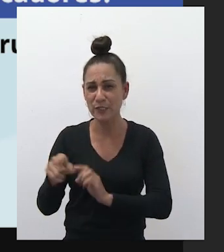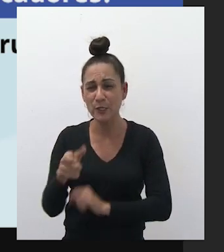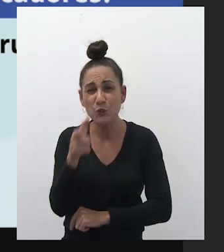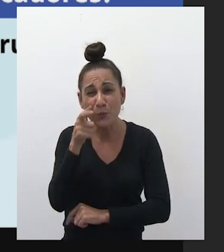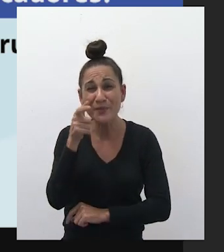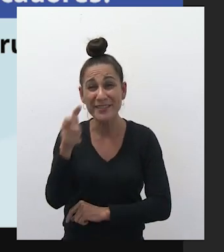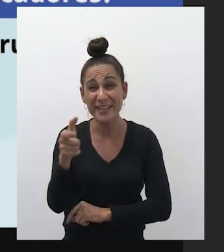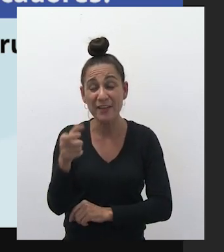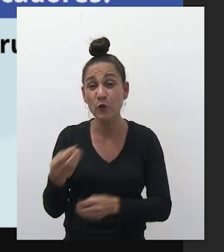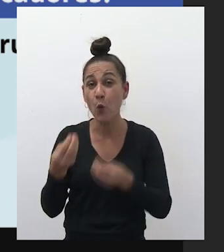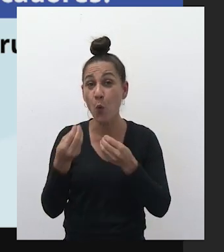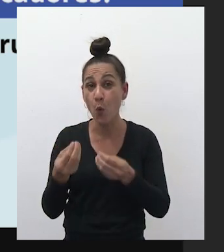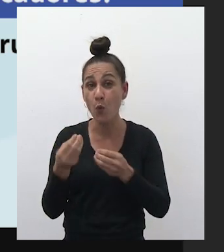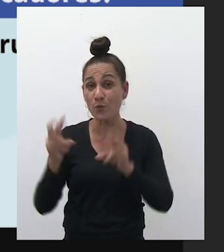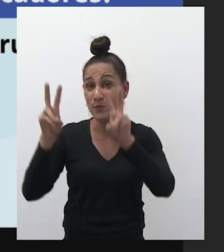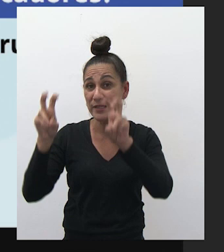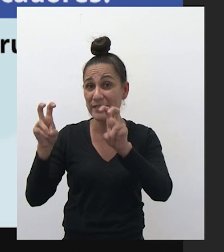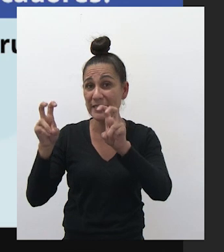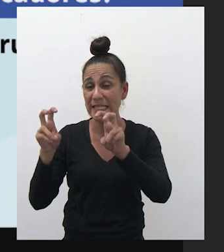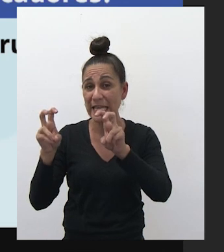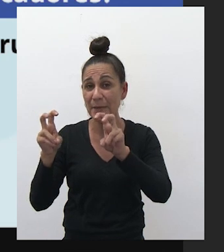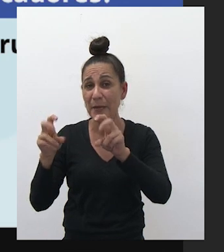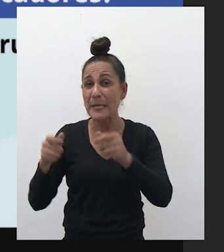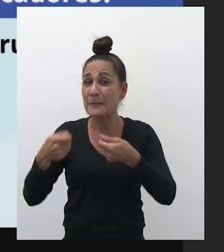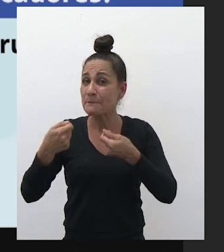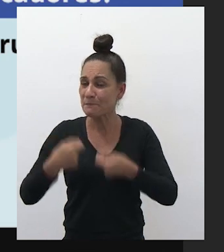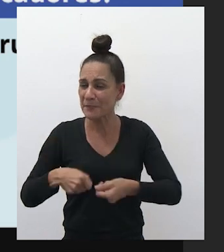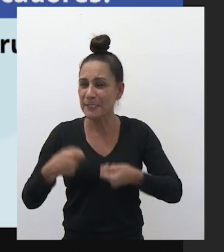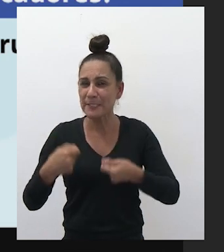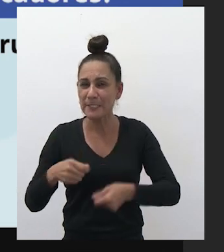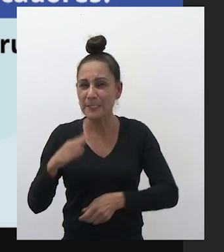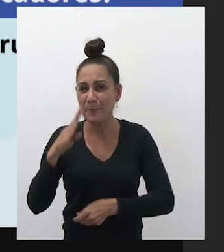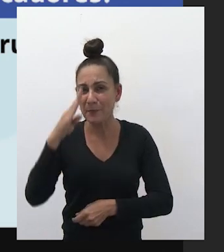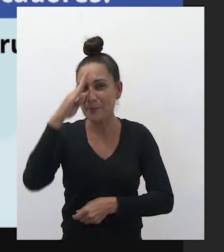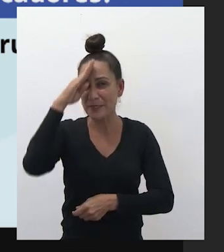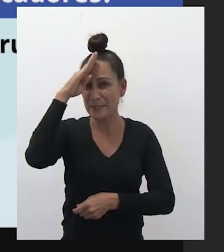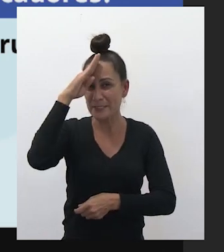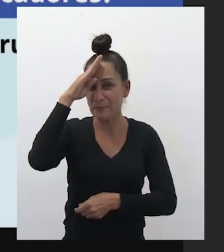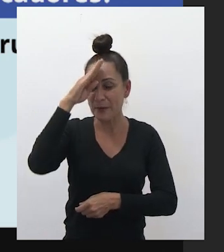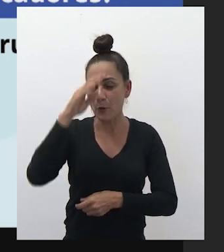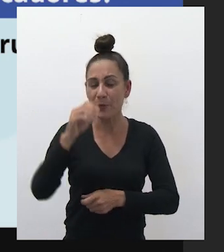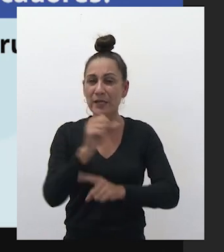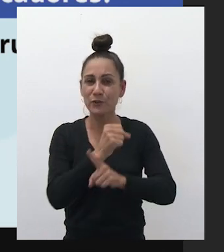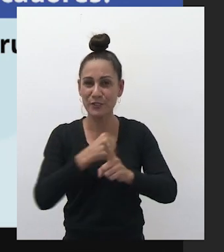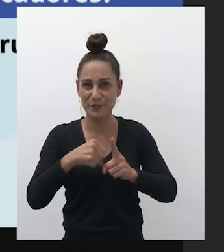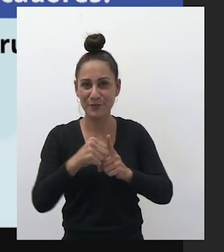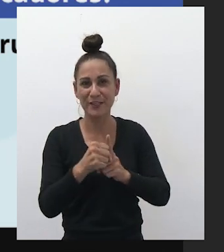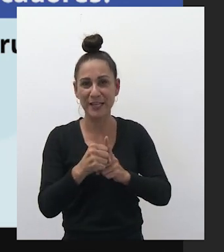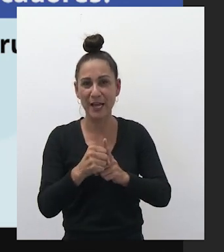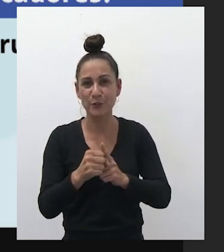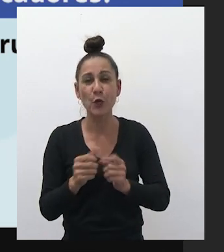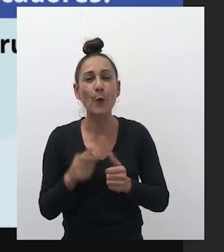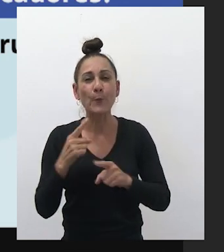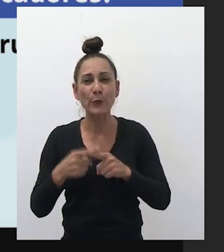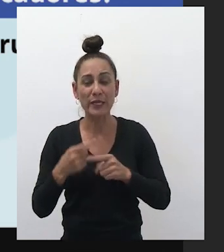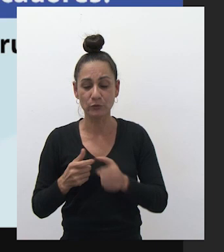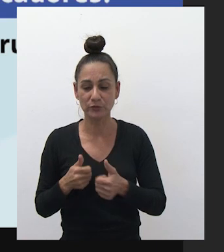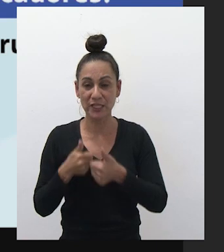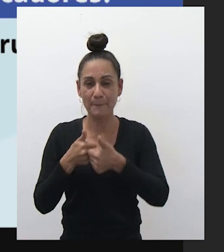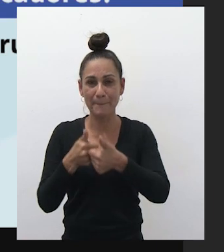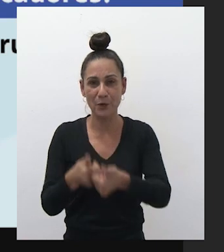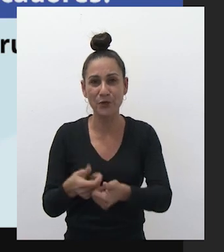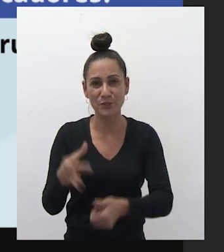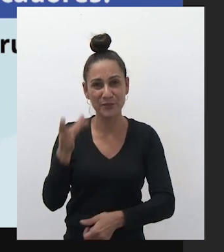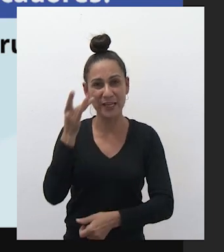quanto esse tema é sensível e o quanto ele é necessário para a nossa sociedade. o quanto está próximo da nossa